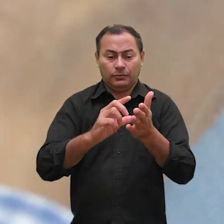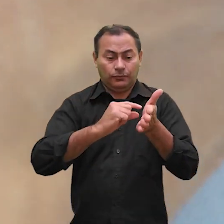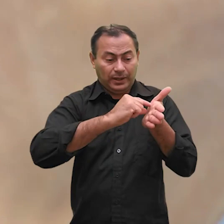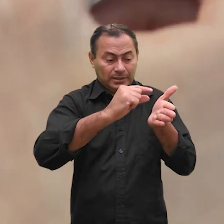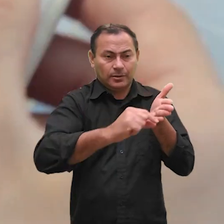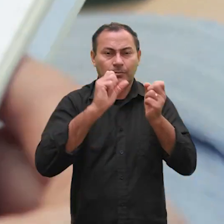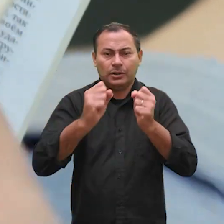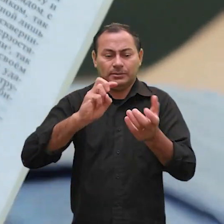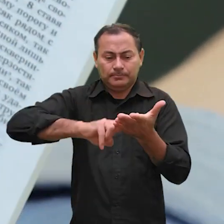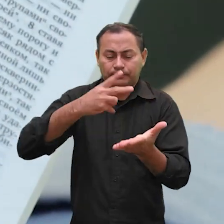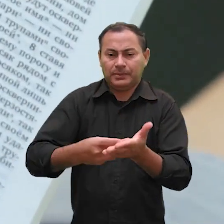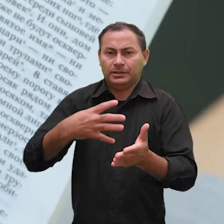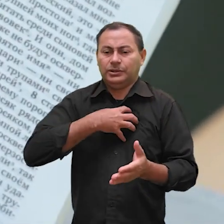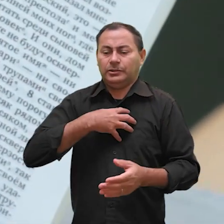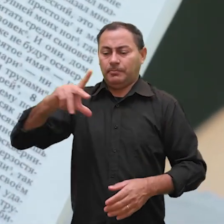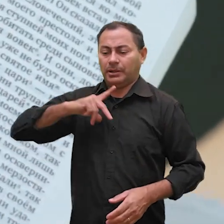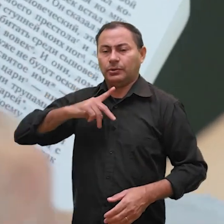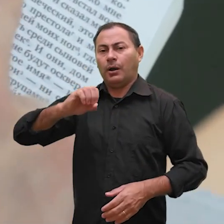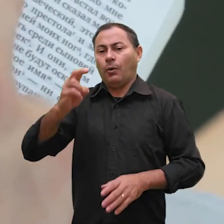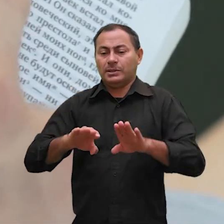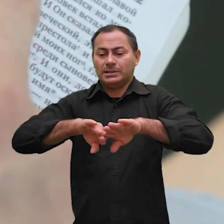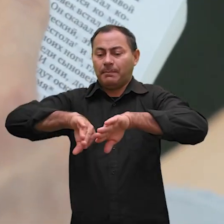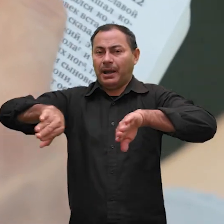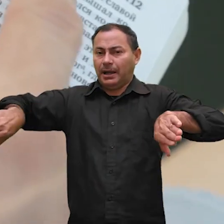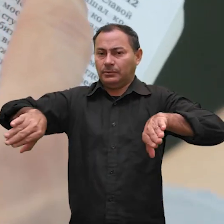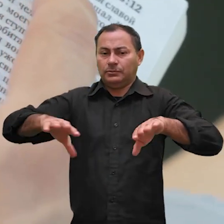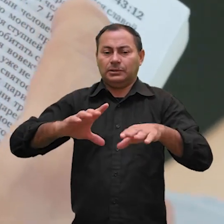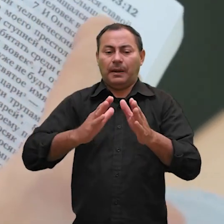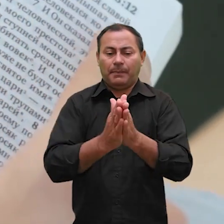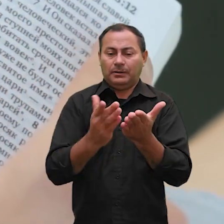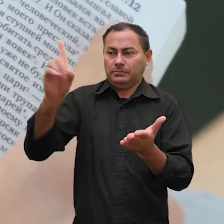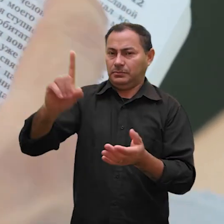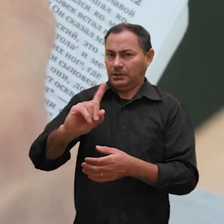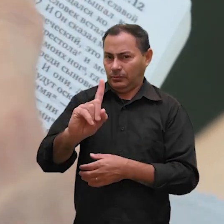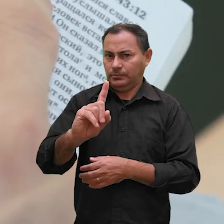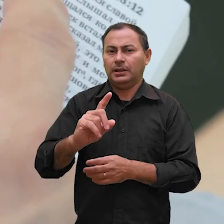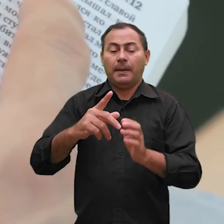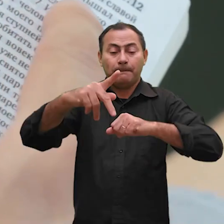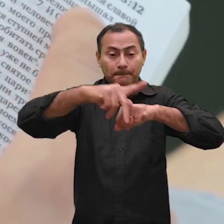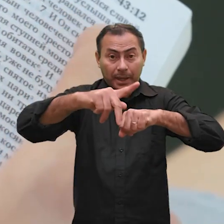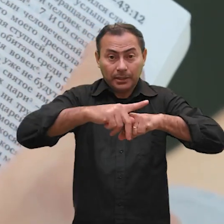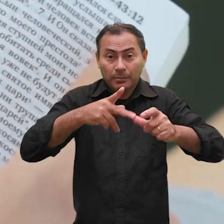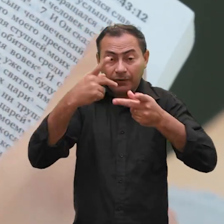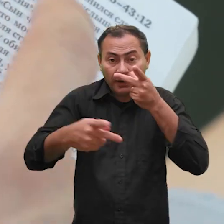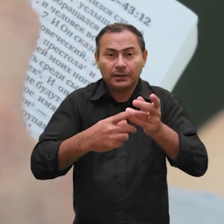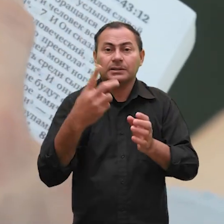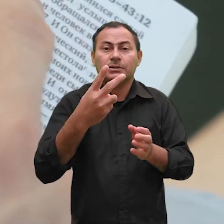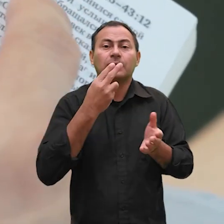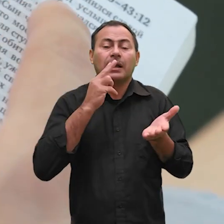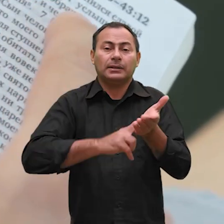há versículo na Bíblia que possa ser interpretado de forma pessoal ou isolado do resto da Escritura. Isso é o que Pedro quer dizer